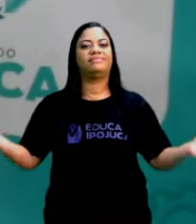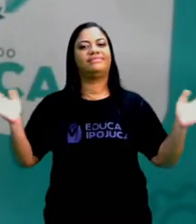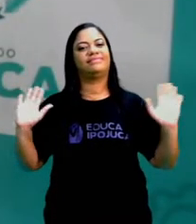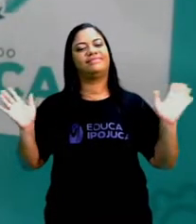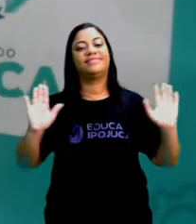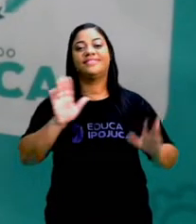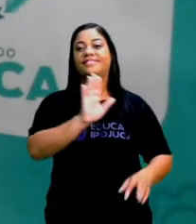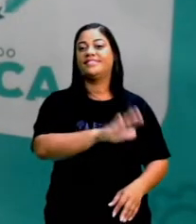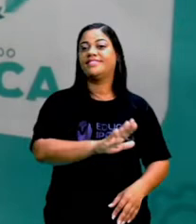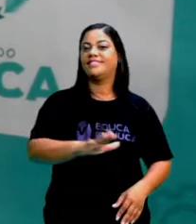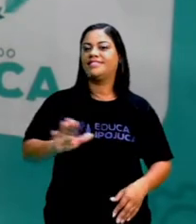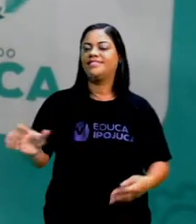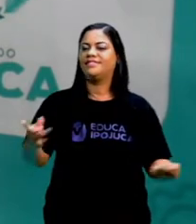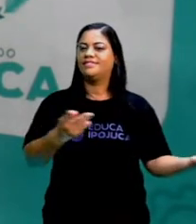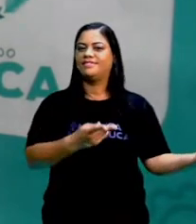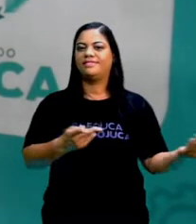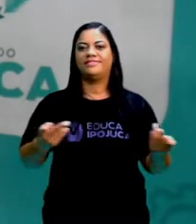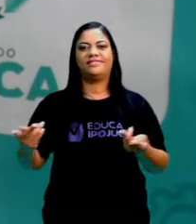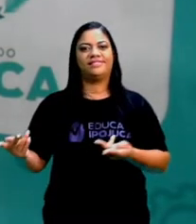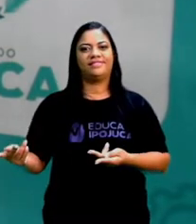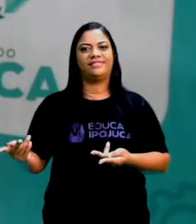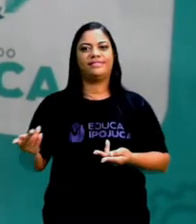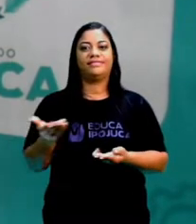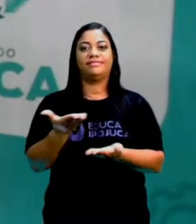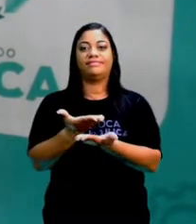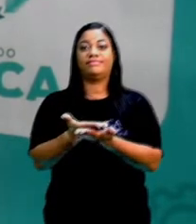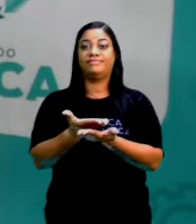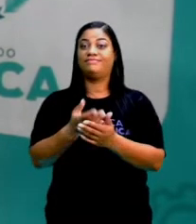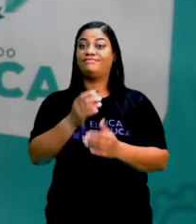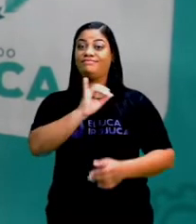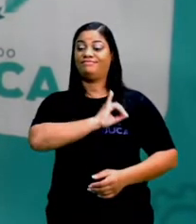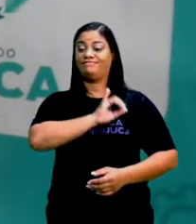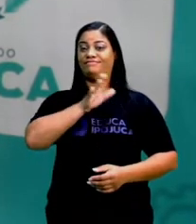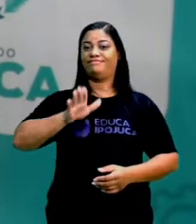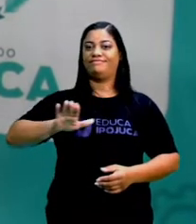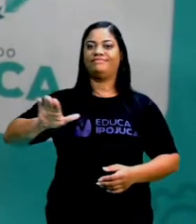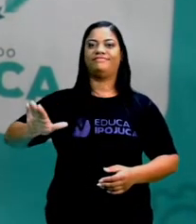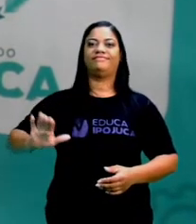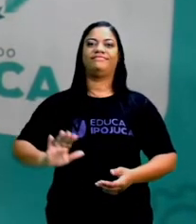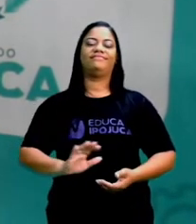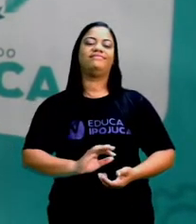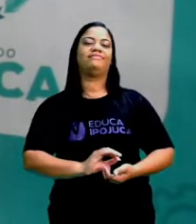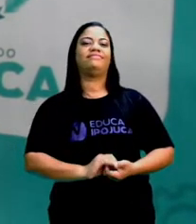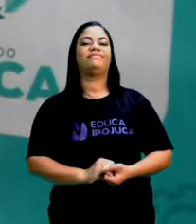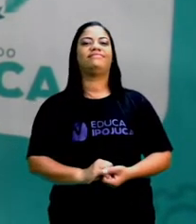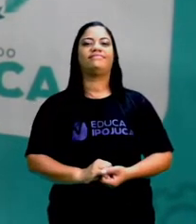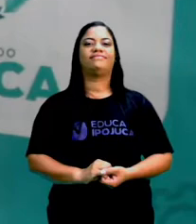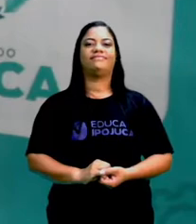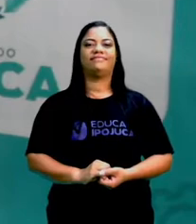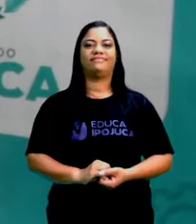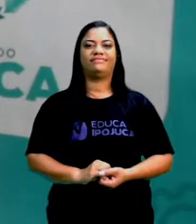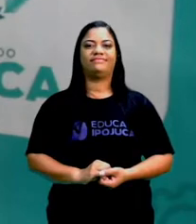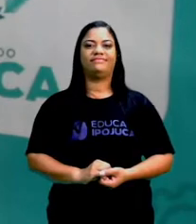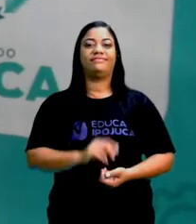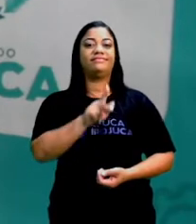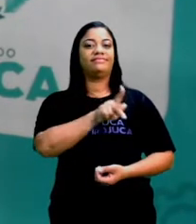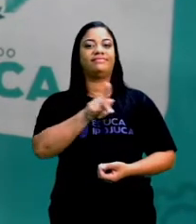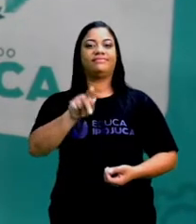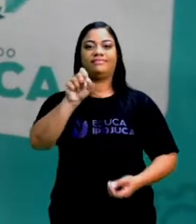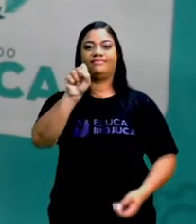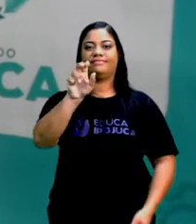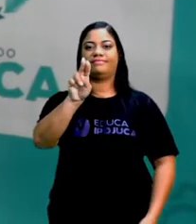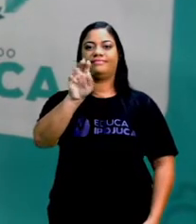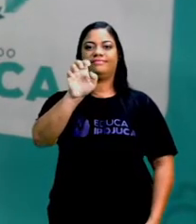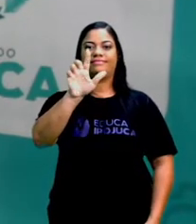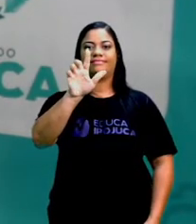Olá, crianças, sejam bem-vindas para a nossa TV Educa e Pojuca. Sou a professora